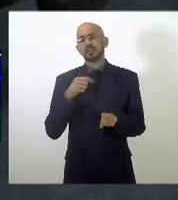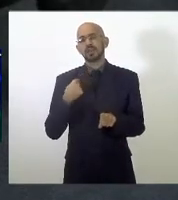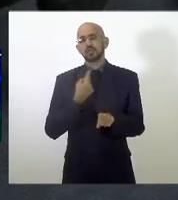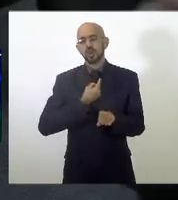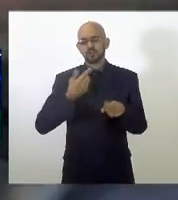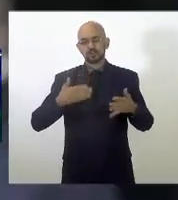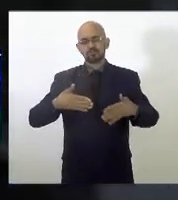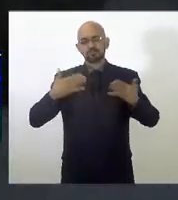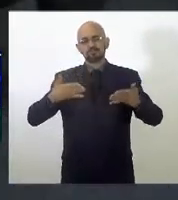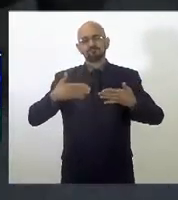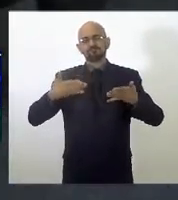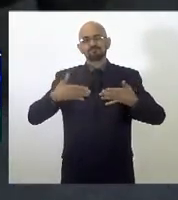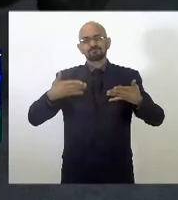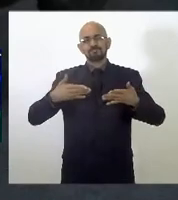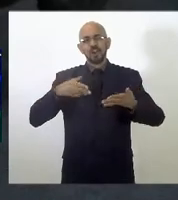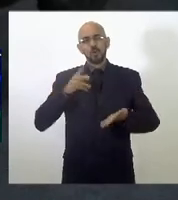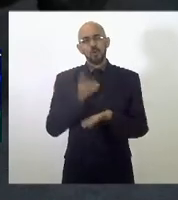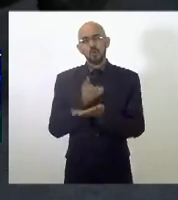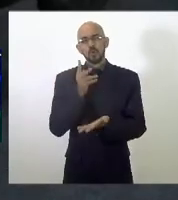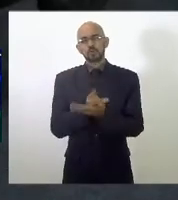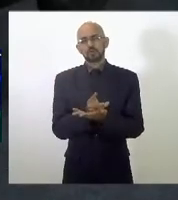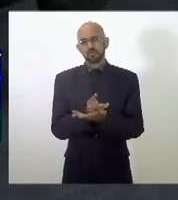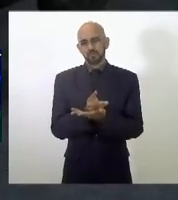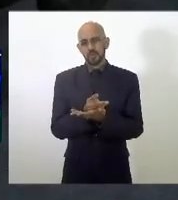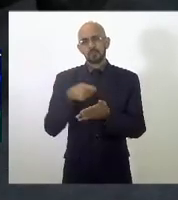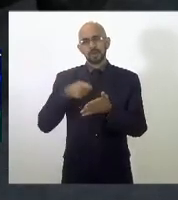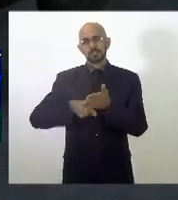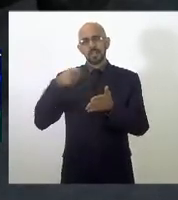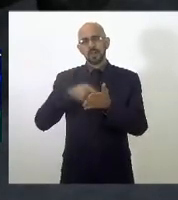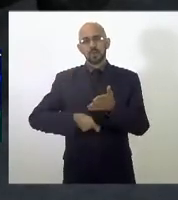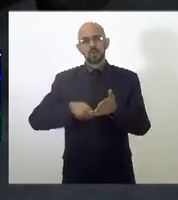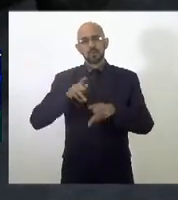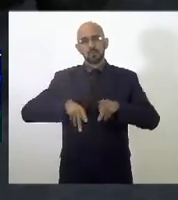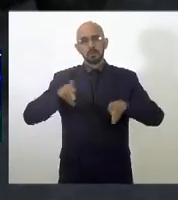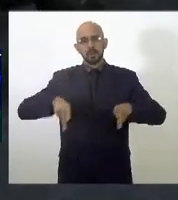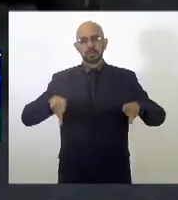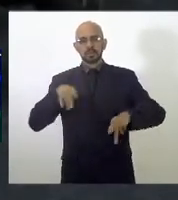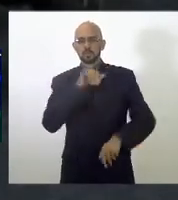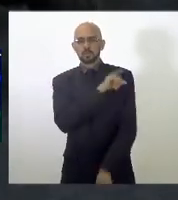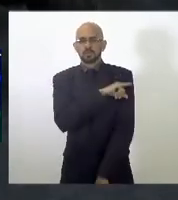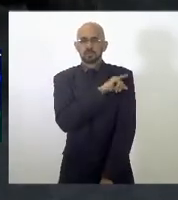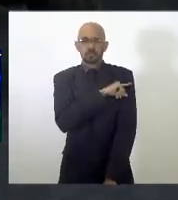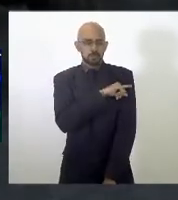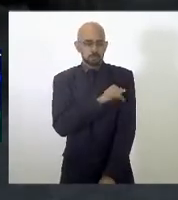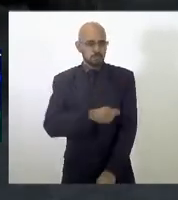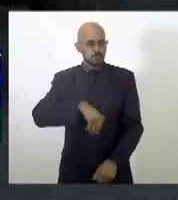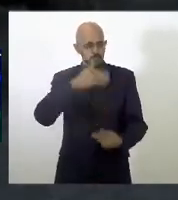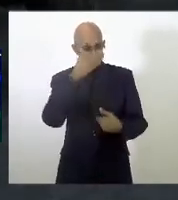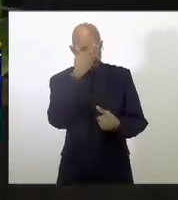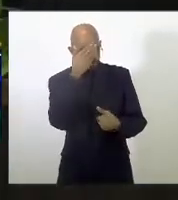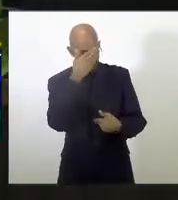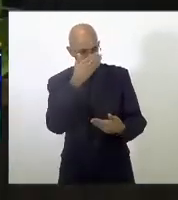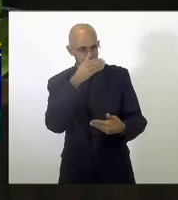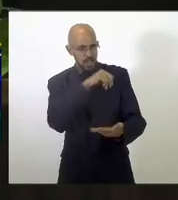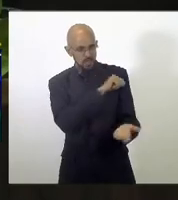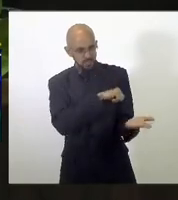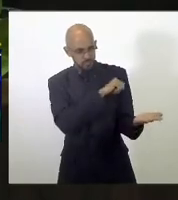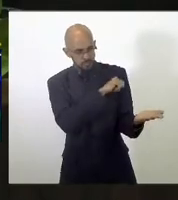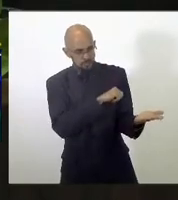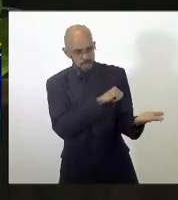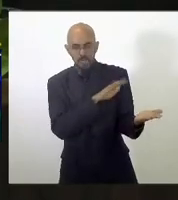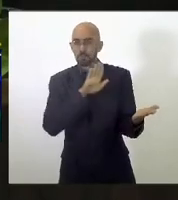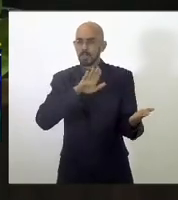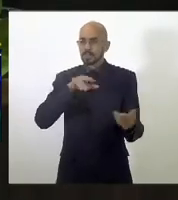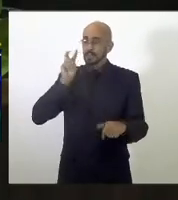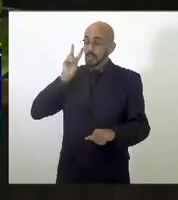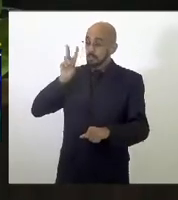para continuar nessa luta pelo povo fluminense. Obrigado, deputada enfermeira, mas lembrar